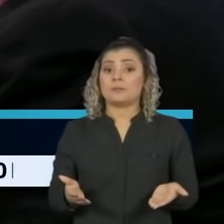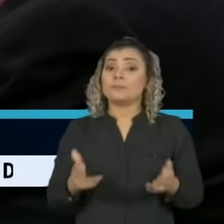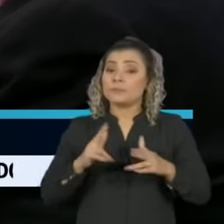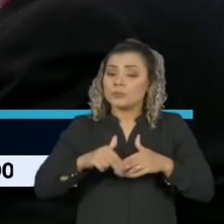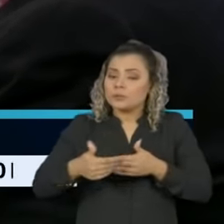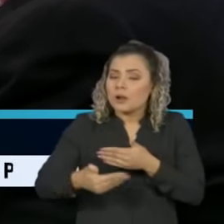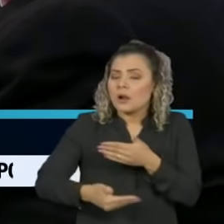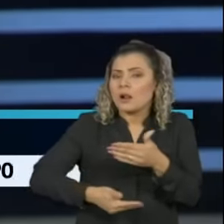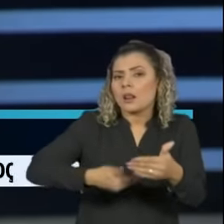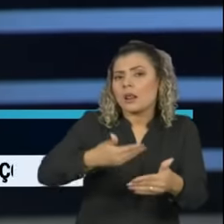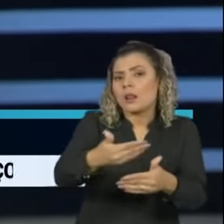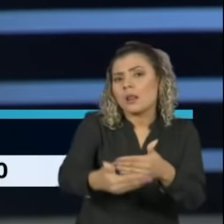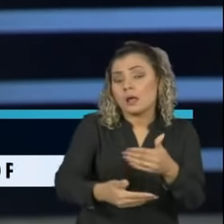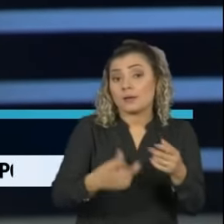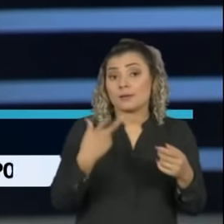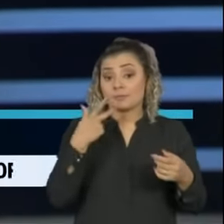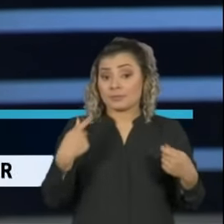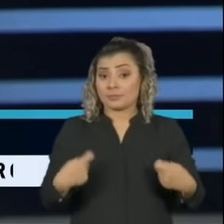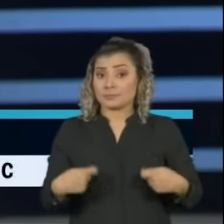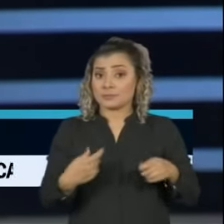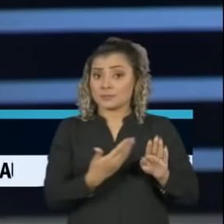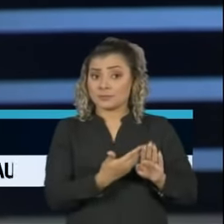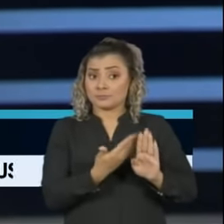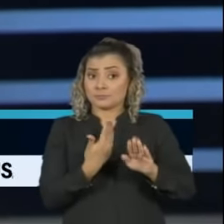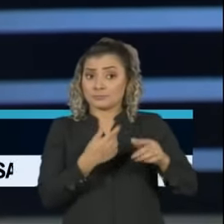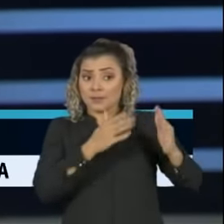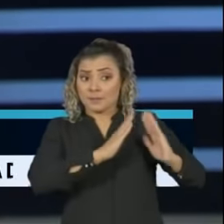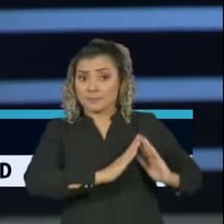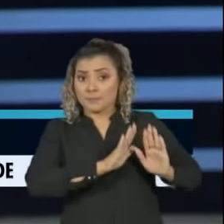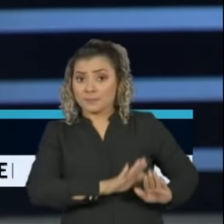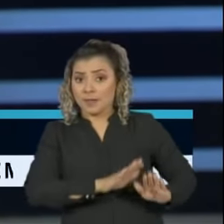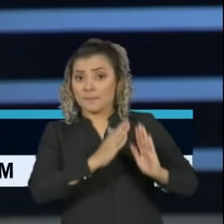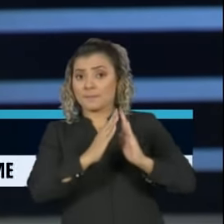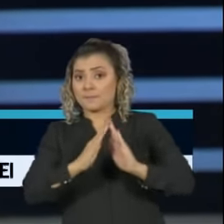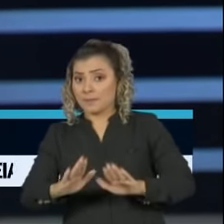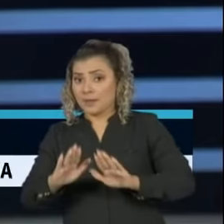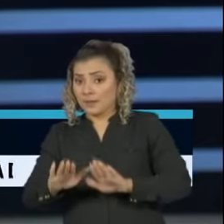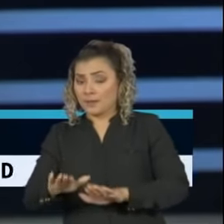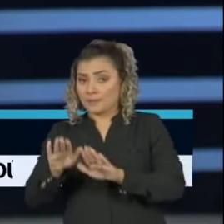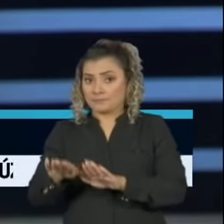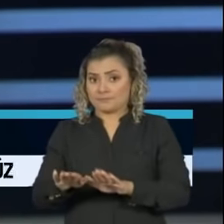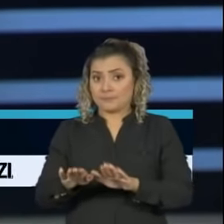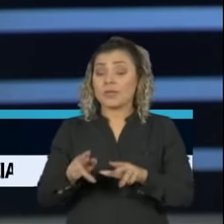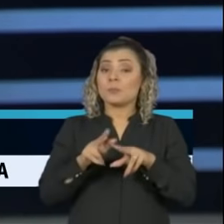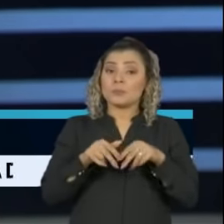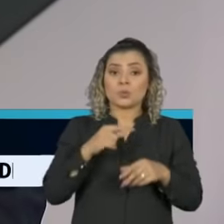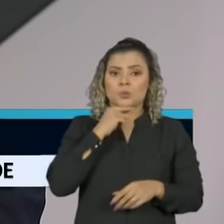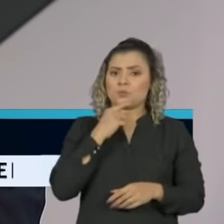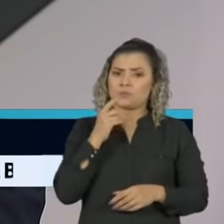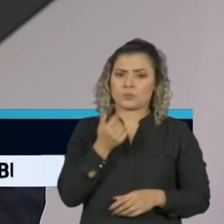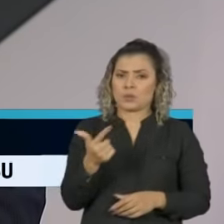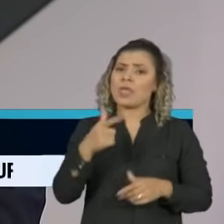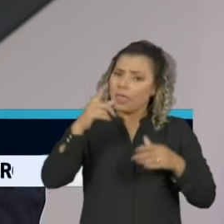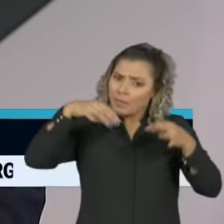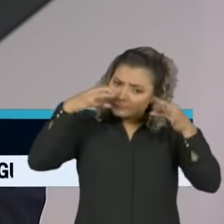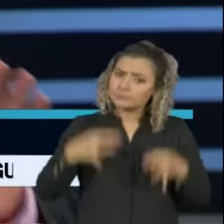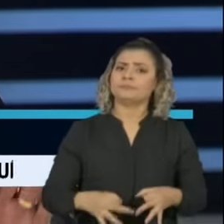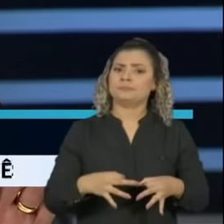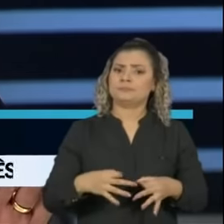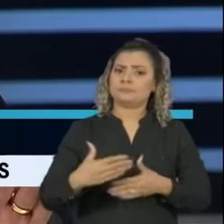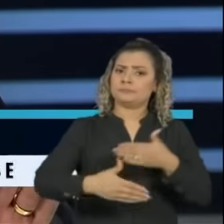nenhuma dúvida com relação à necessidade do isolamento horizontal. Não há nenhuma dúvida quanto a isso. Até atingir o pico. Não